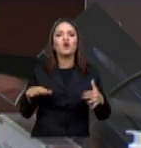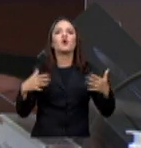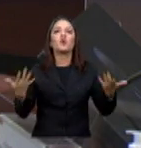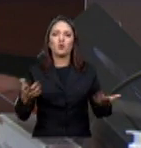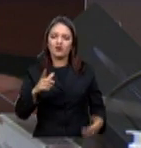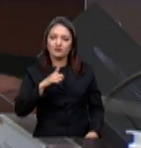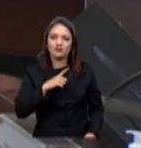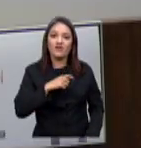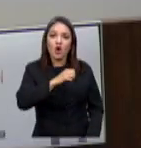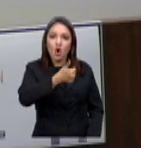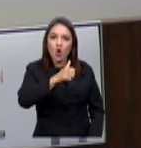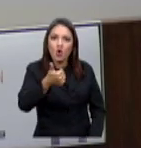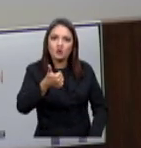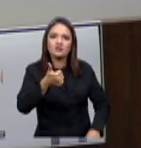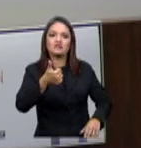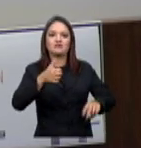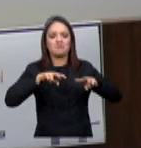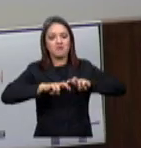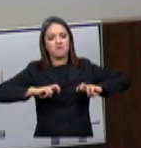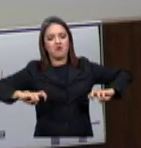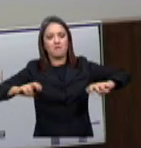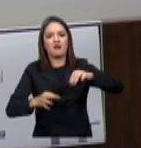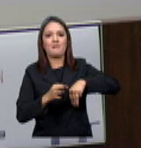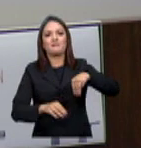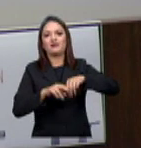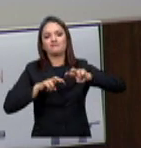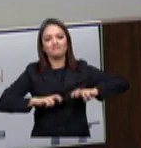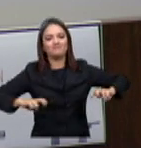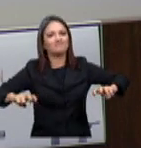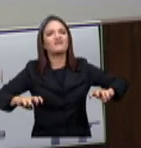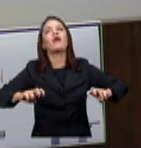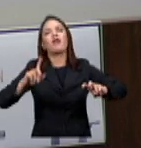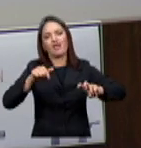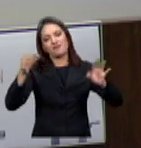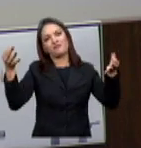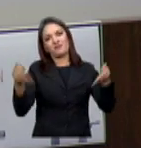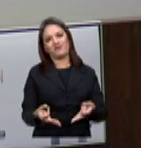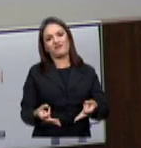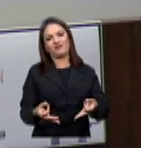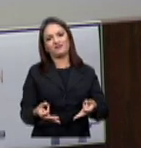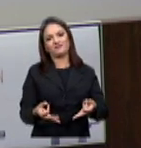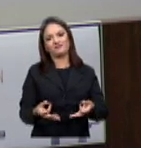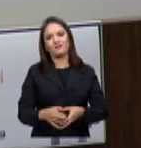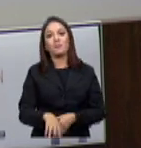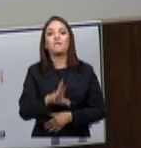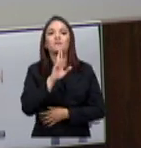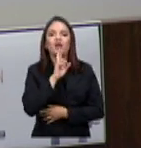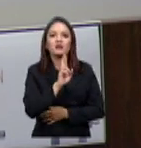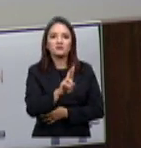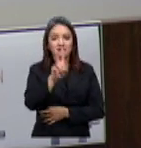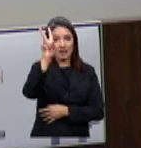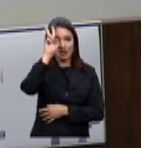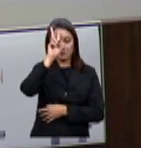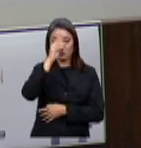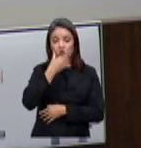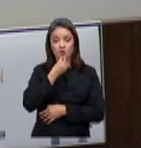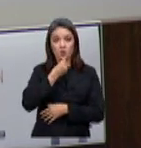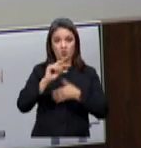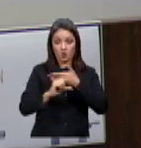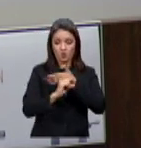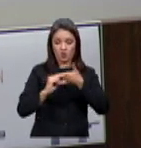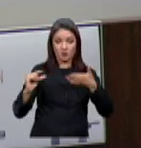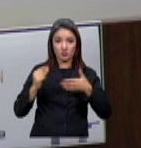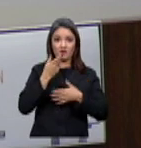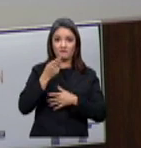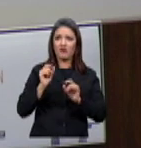Qual é a resposta que rememoram ajustes Ruth bader ginsburg